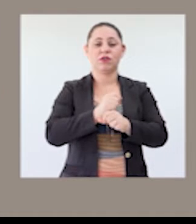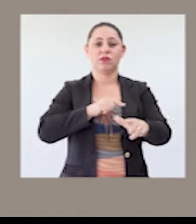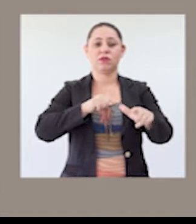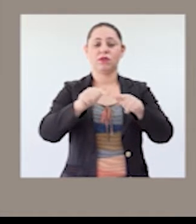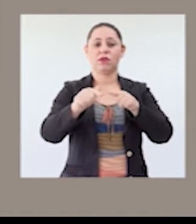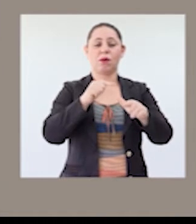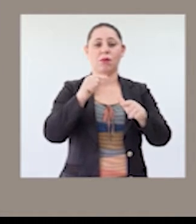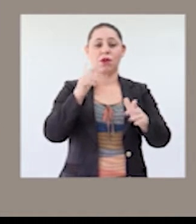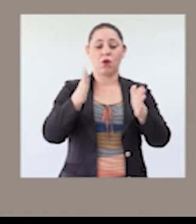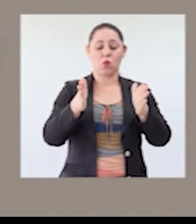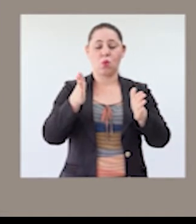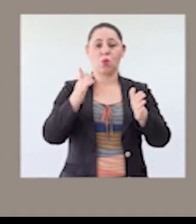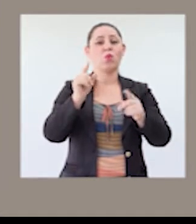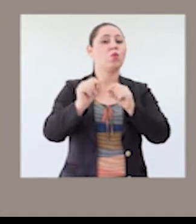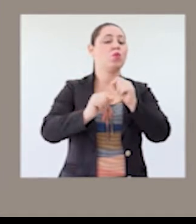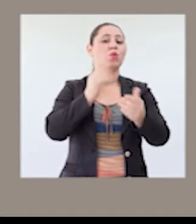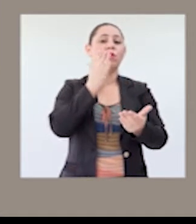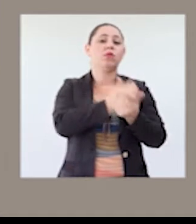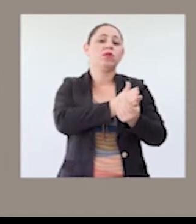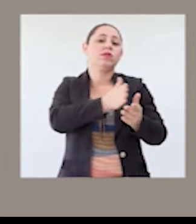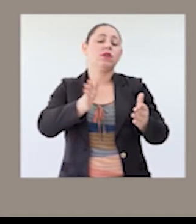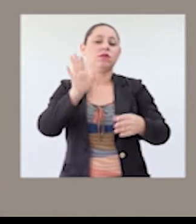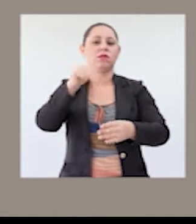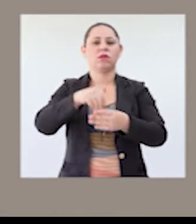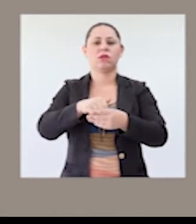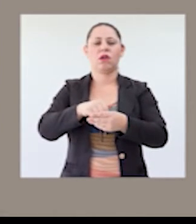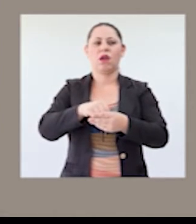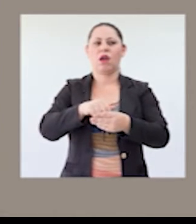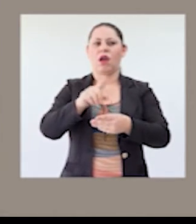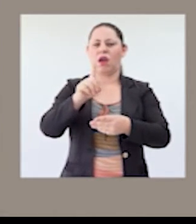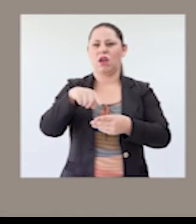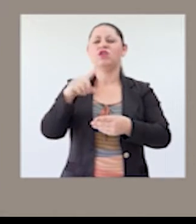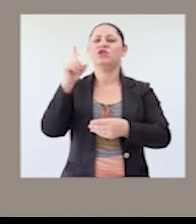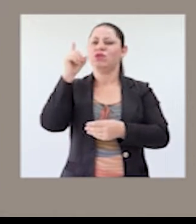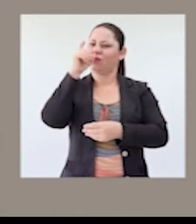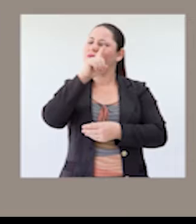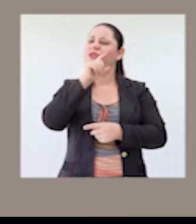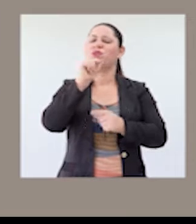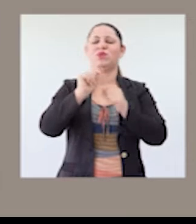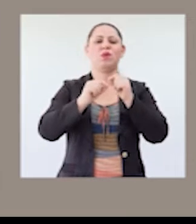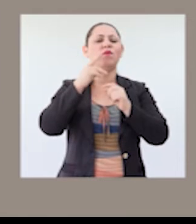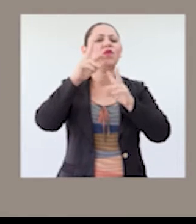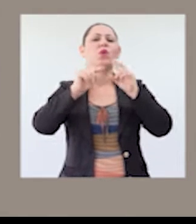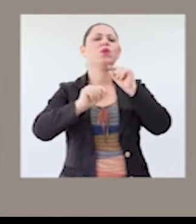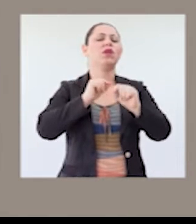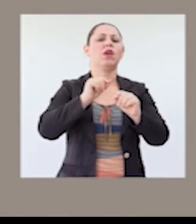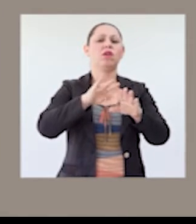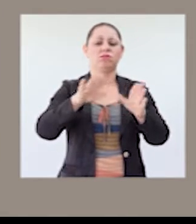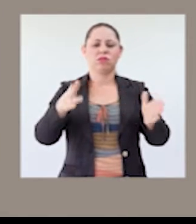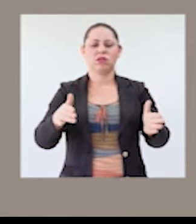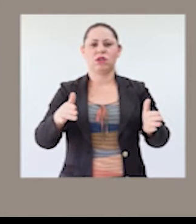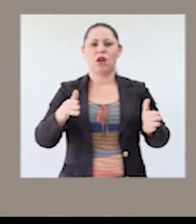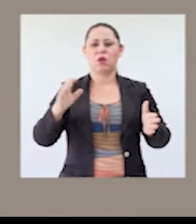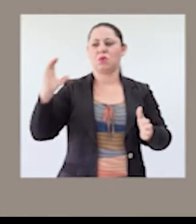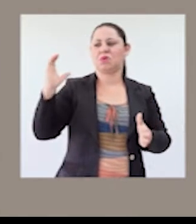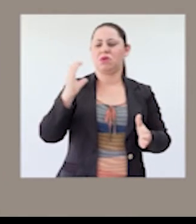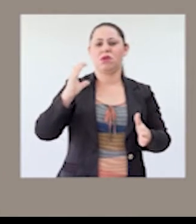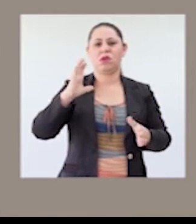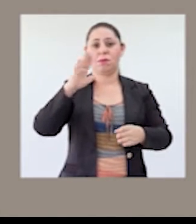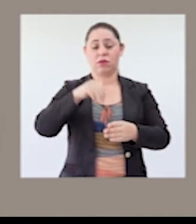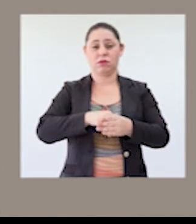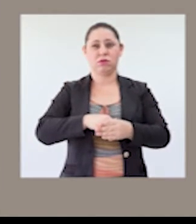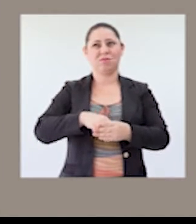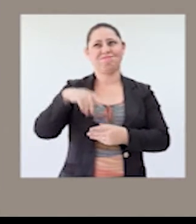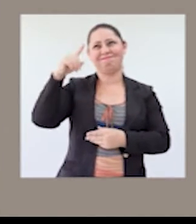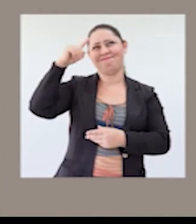venho trabalhando no processo eleitoral, assim, é muito raro um mesário cometer crime eleitoral.